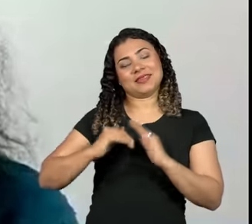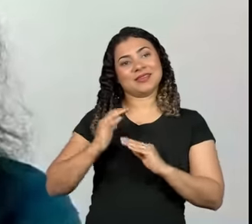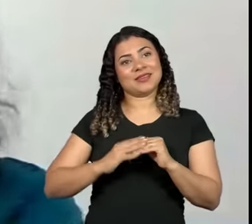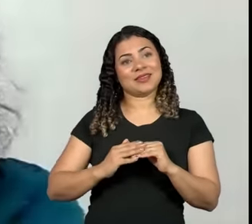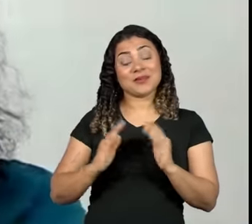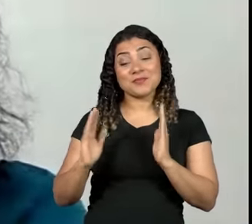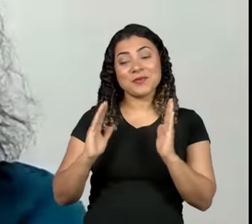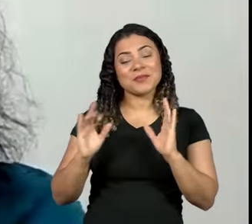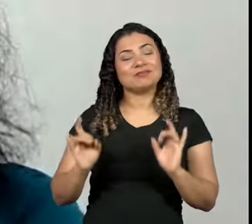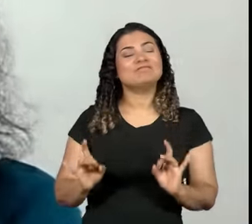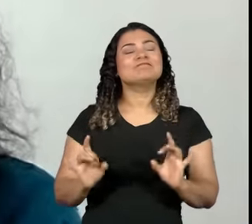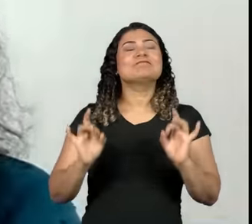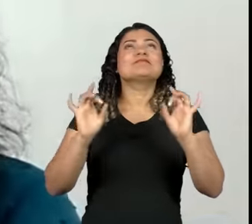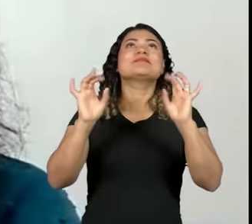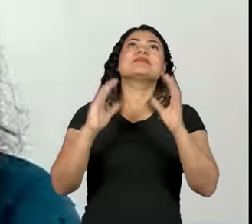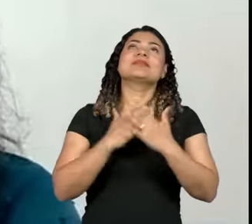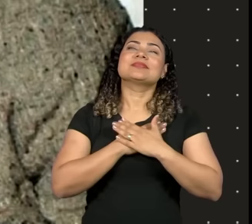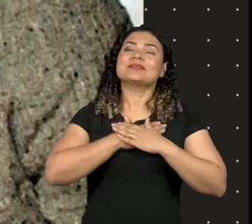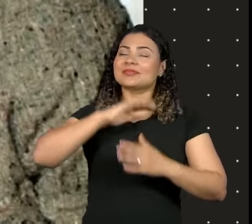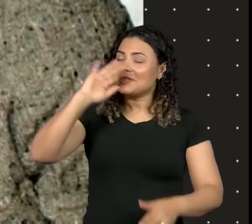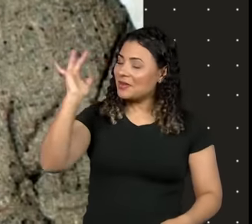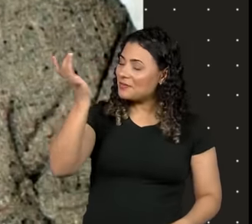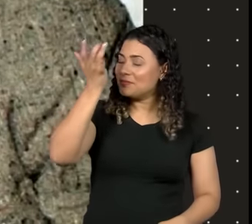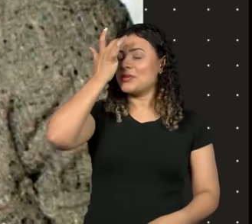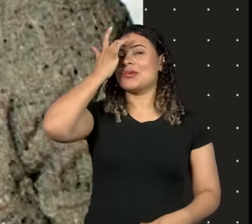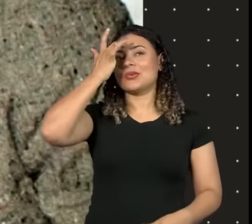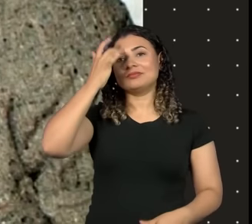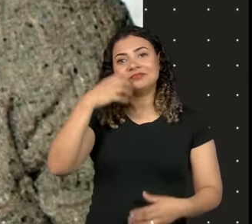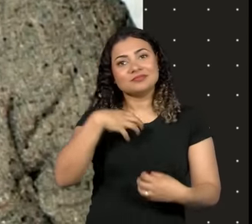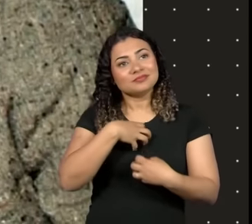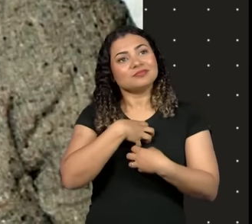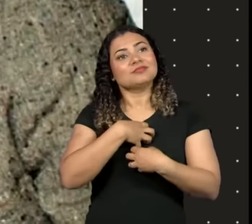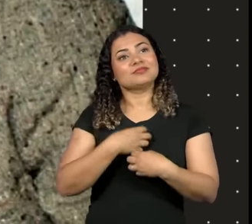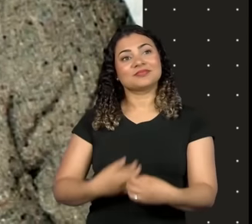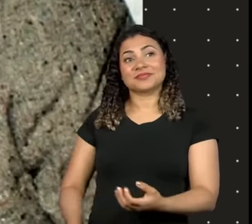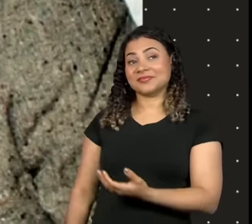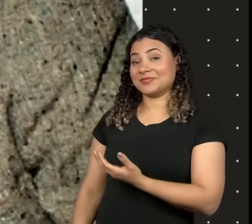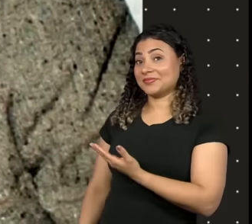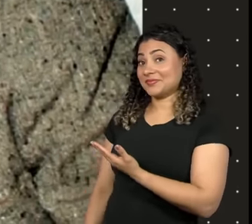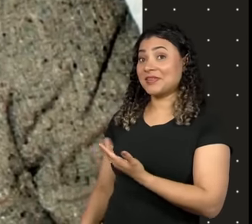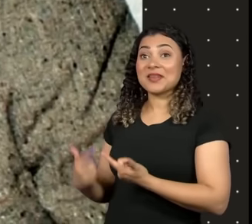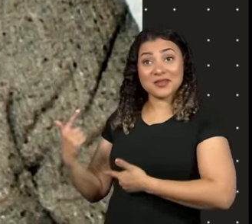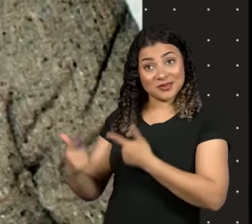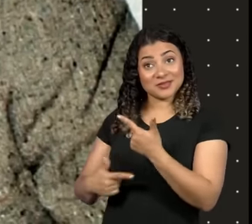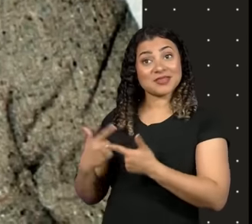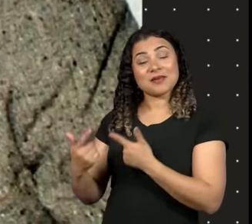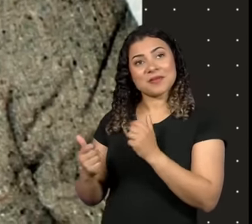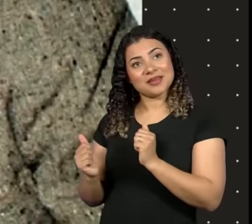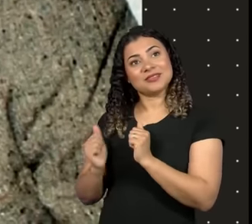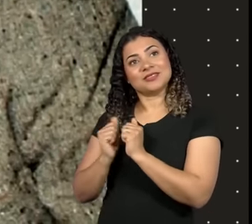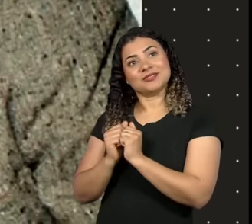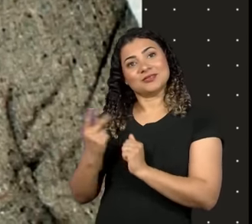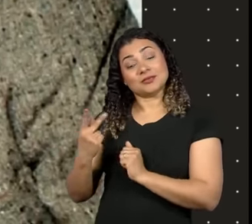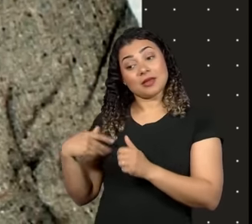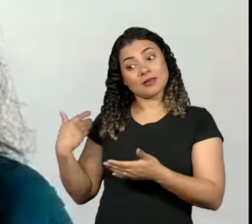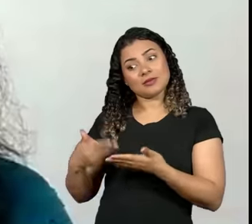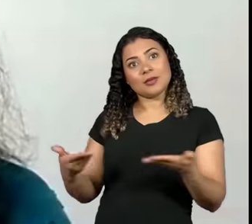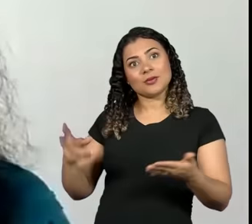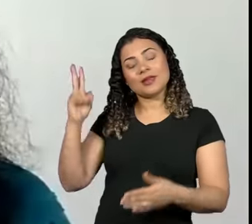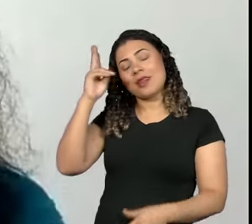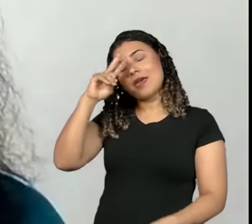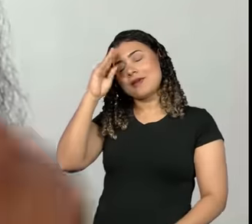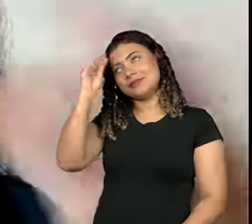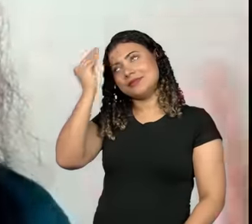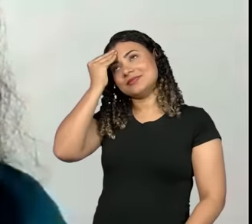momento muito especial, que marcou muito. E que marcou muito, né, o nosso trabalho para o público, que até hoje lembra.